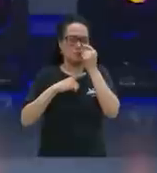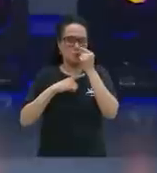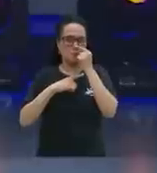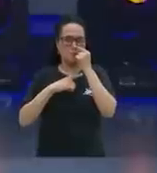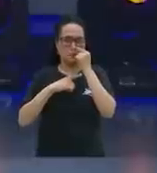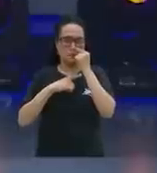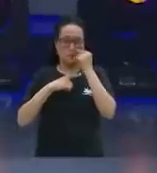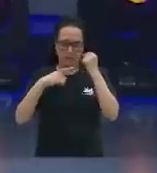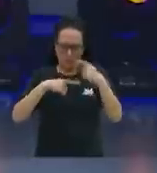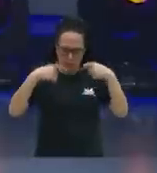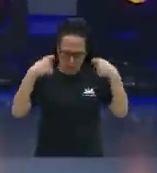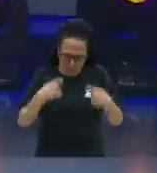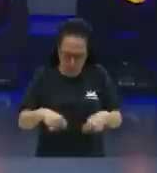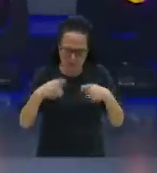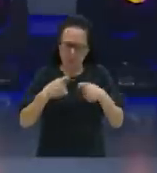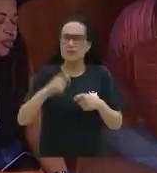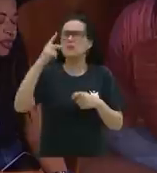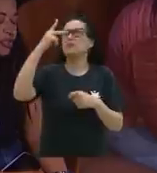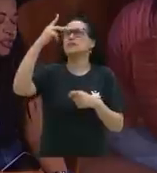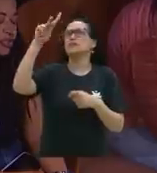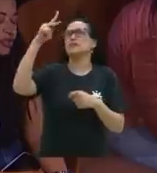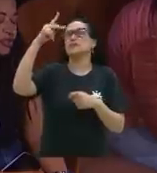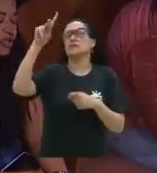Eu preciso dessa força que cura. Eu preciso de Ti, Jesus.